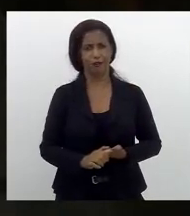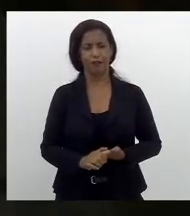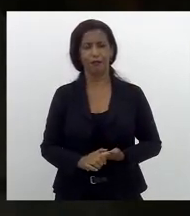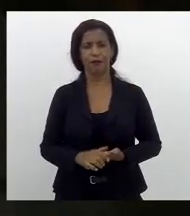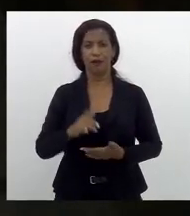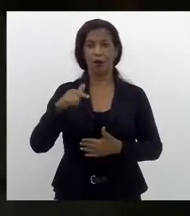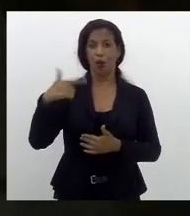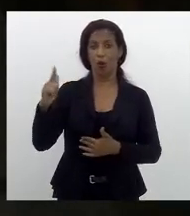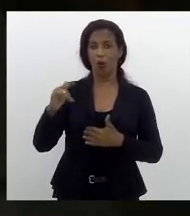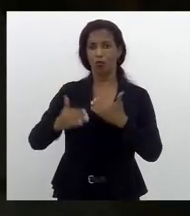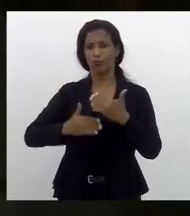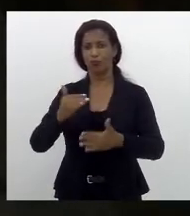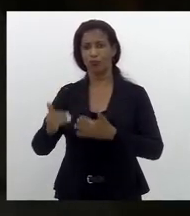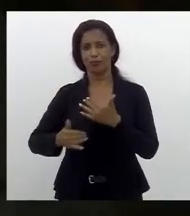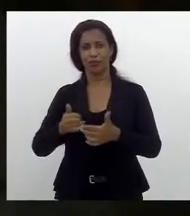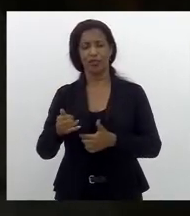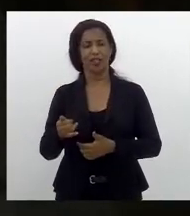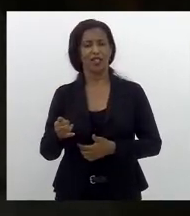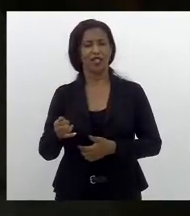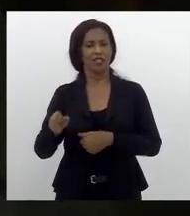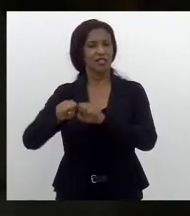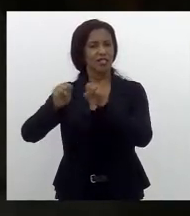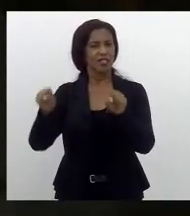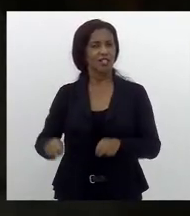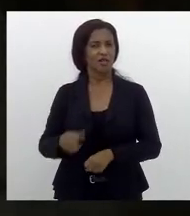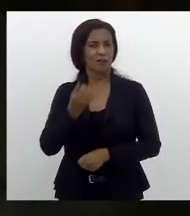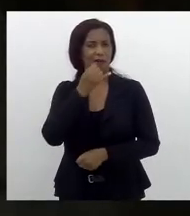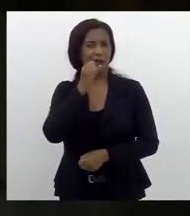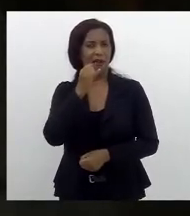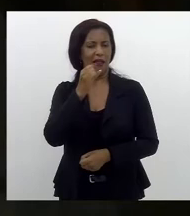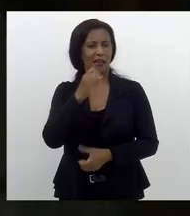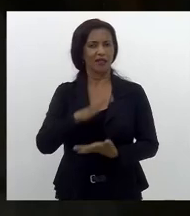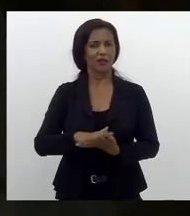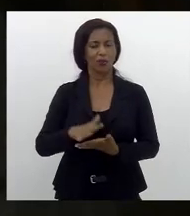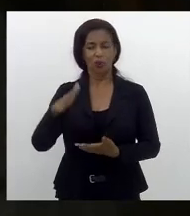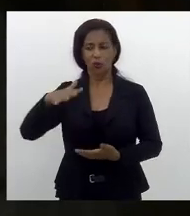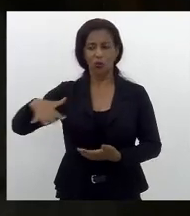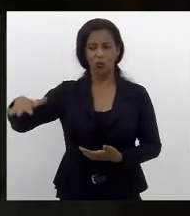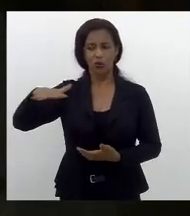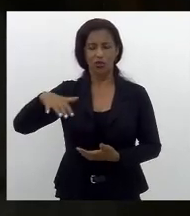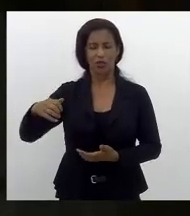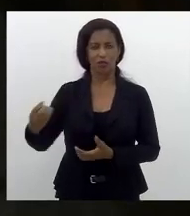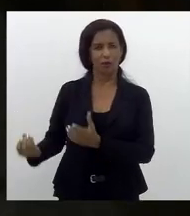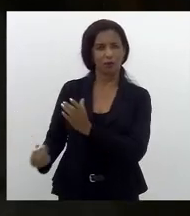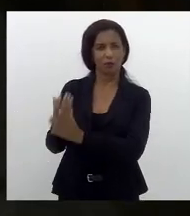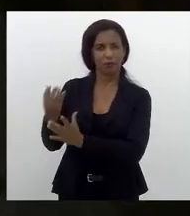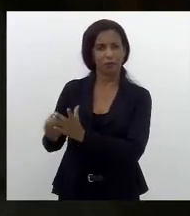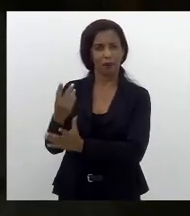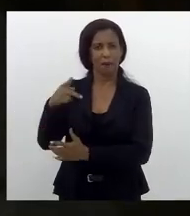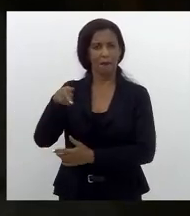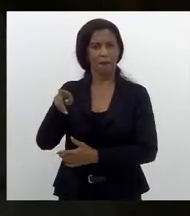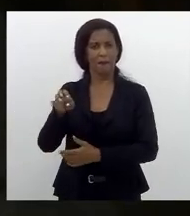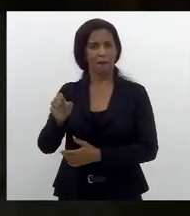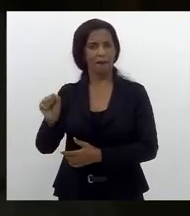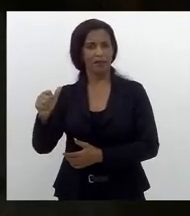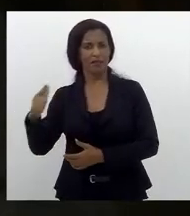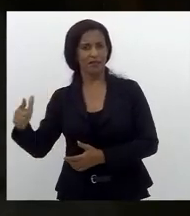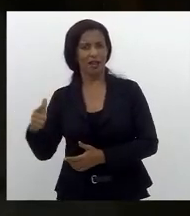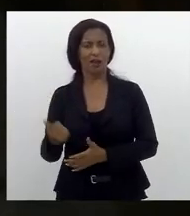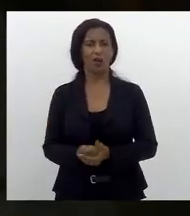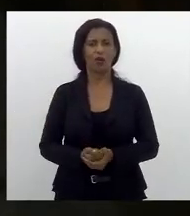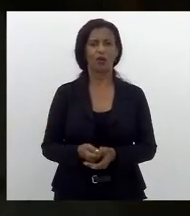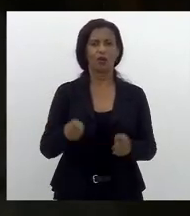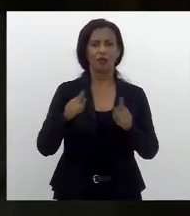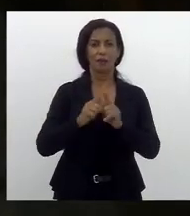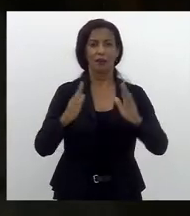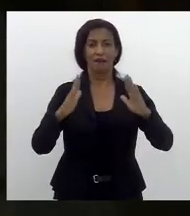em andamento, sistema elétrico brasileiro, os campos de produção do pré-sal, a tentativa de entregar